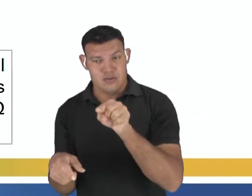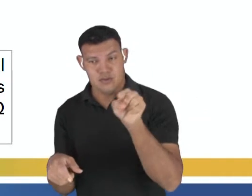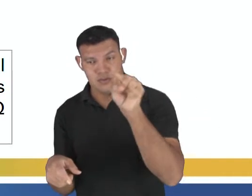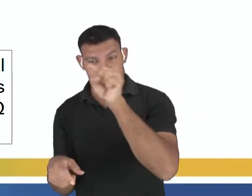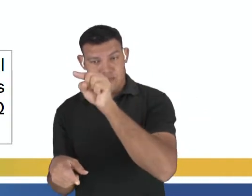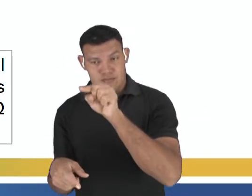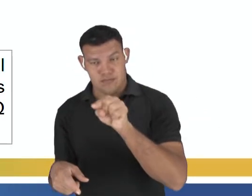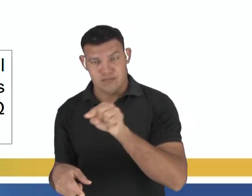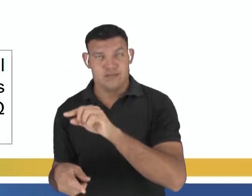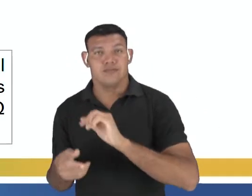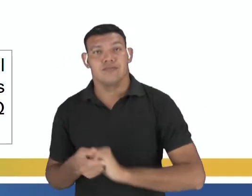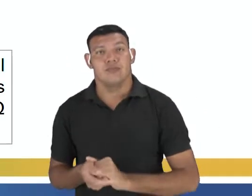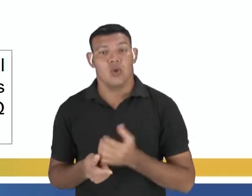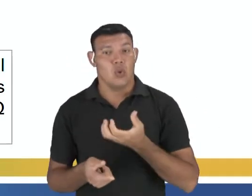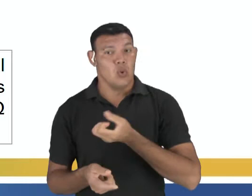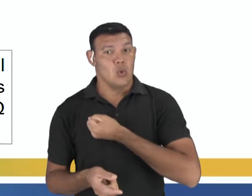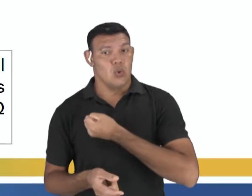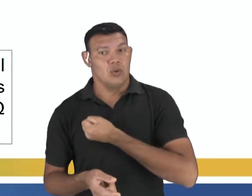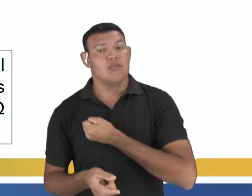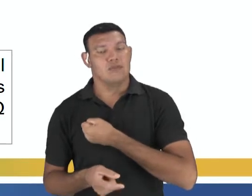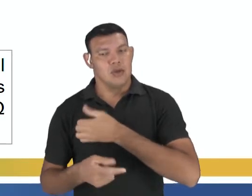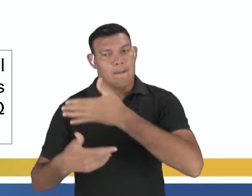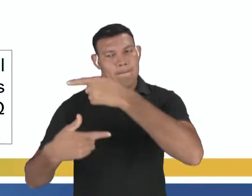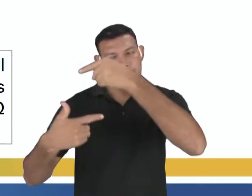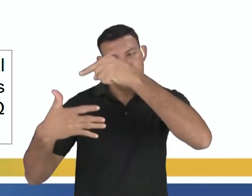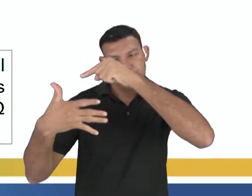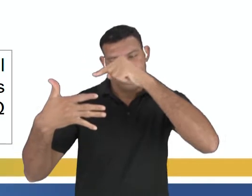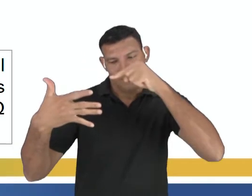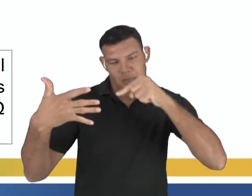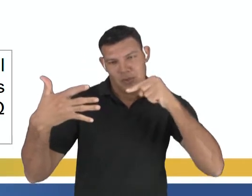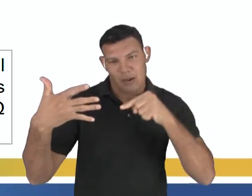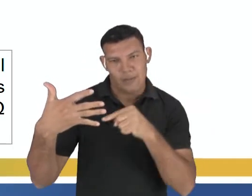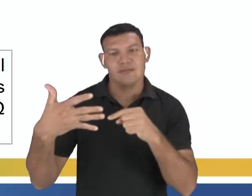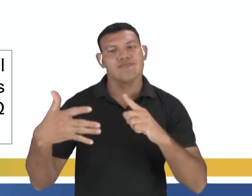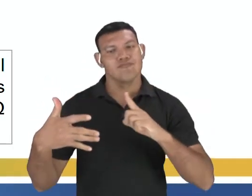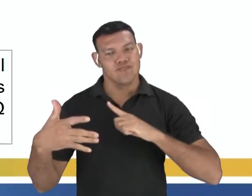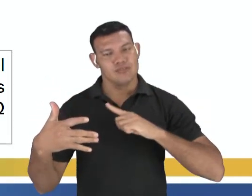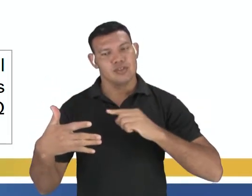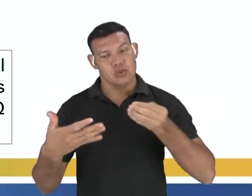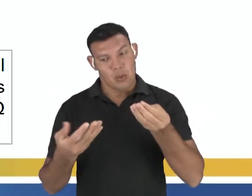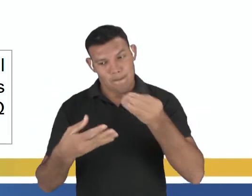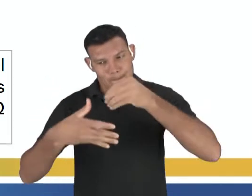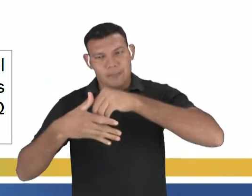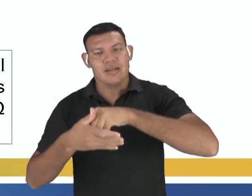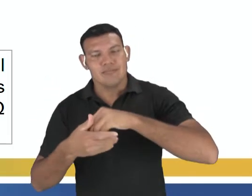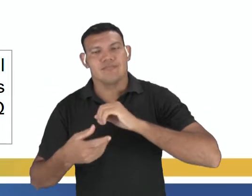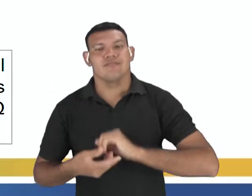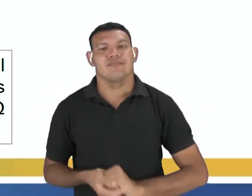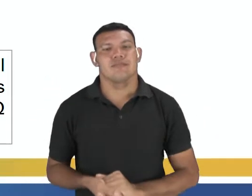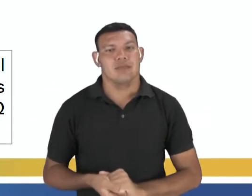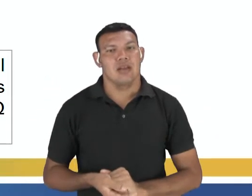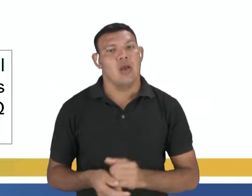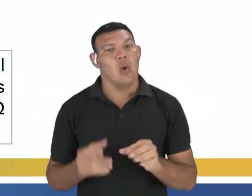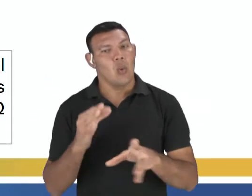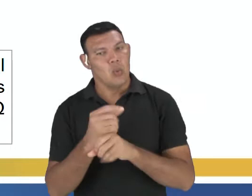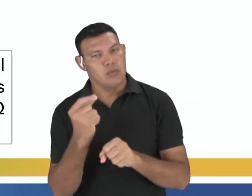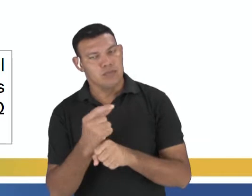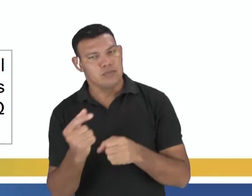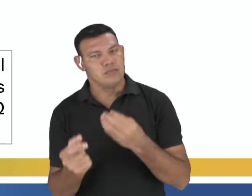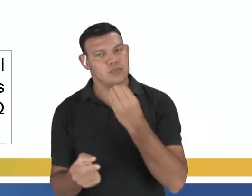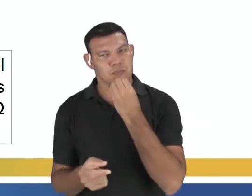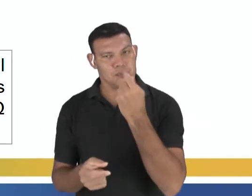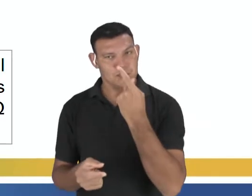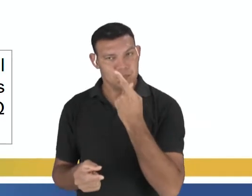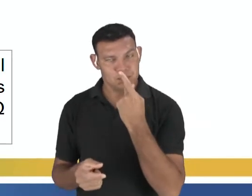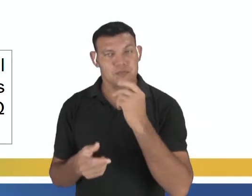indica o número de elementos que esse conjunto ômega tem, que é o que interessa para nós no cálculo de probabilidade.